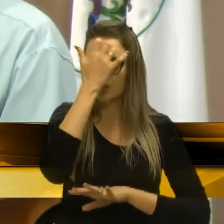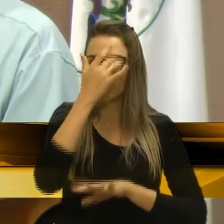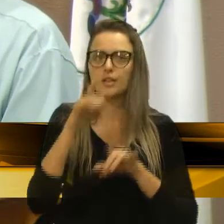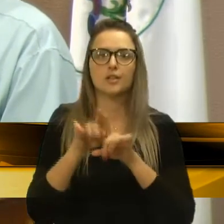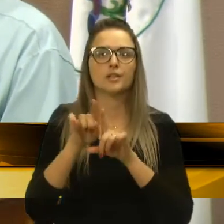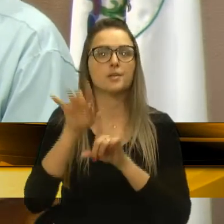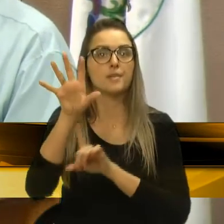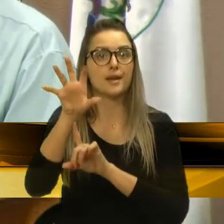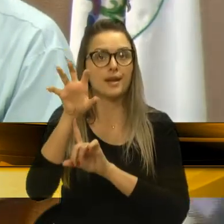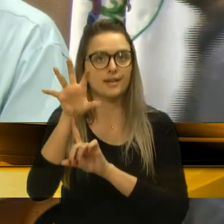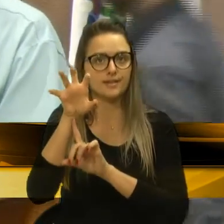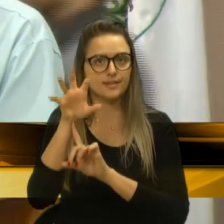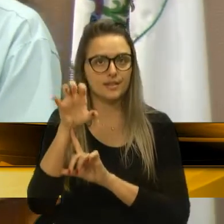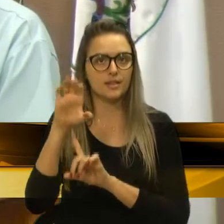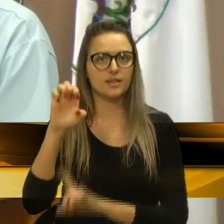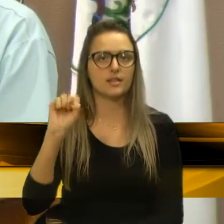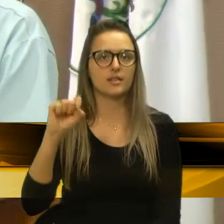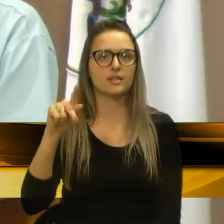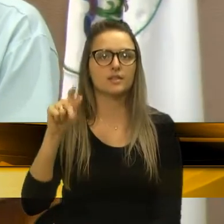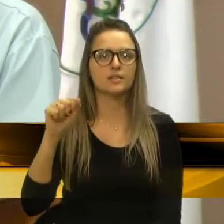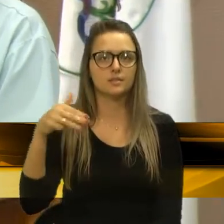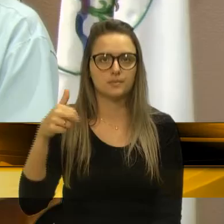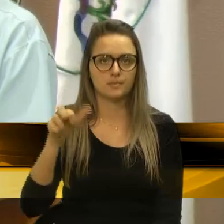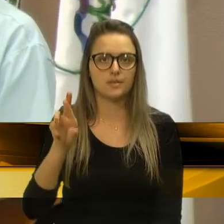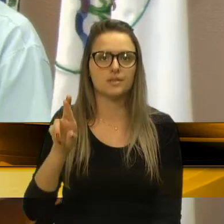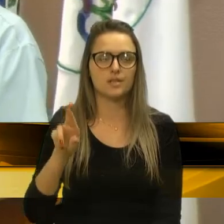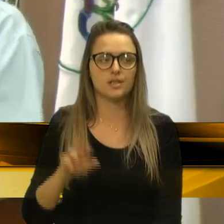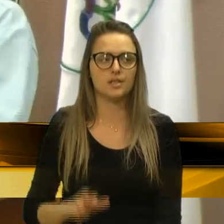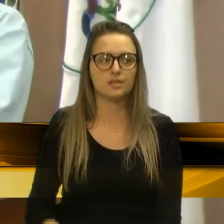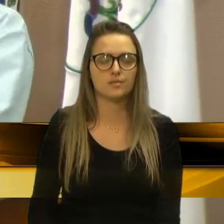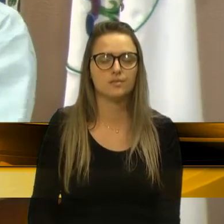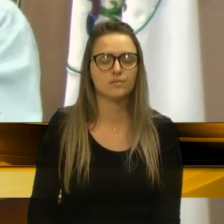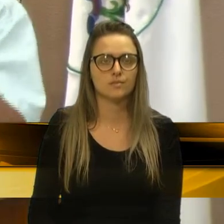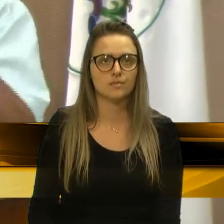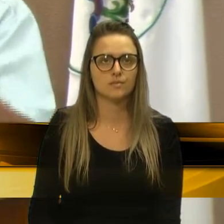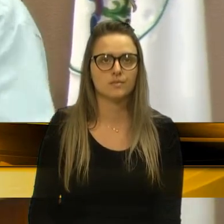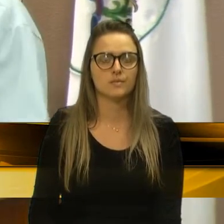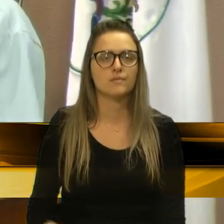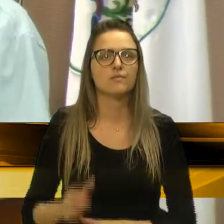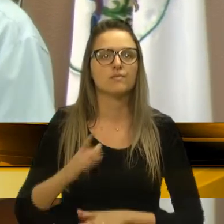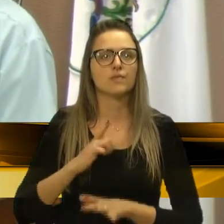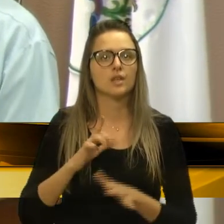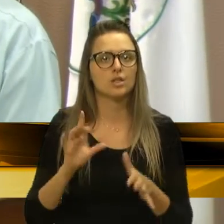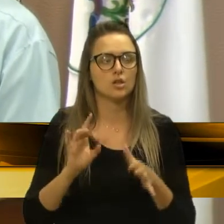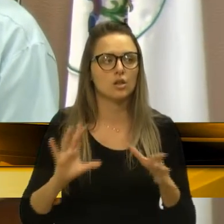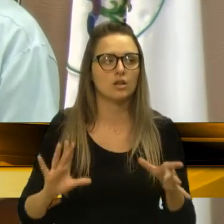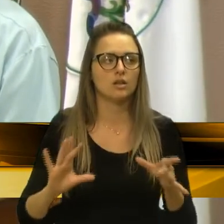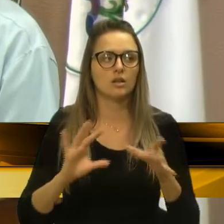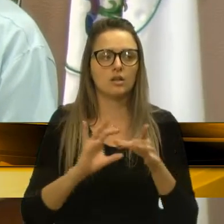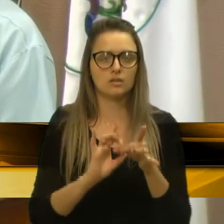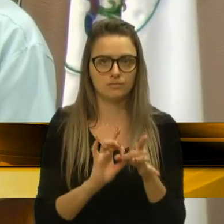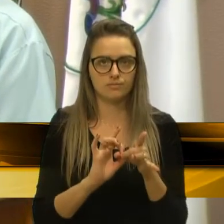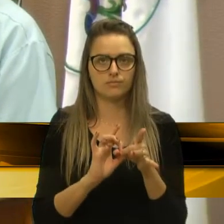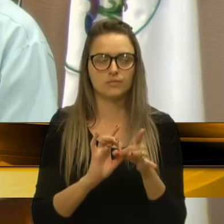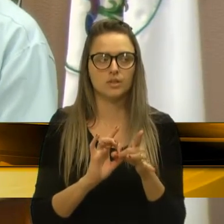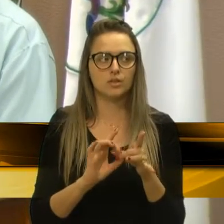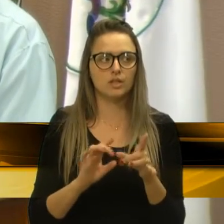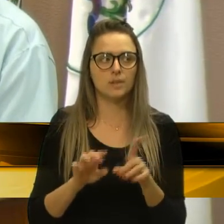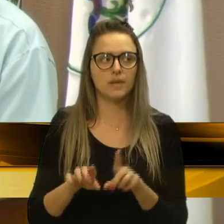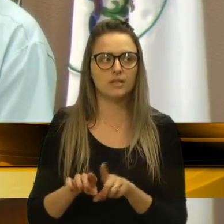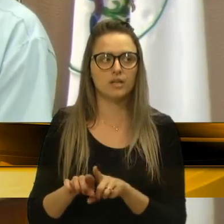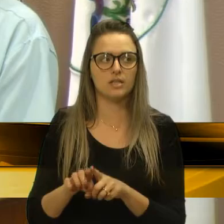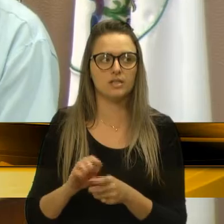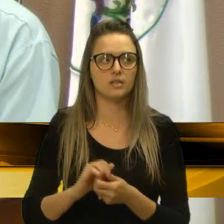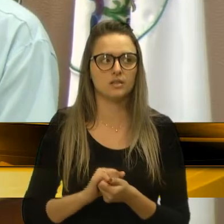permitiu até essa tecnologia com certeza bem só agregar nosso município nosso a nossa